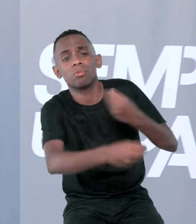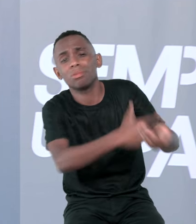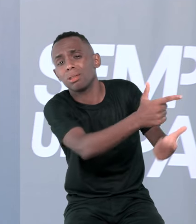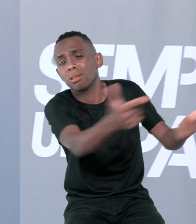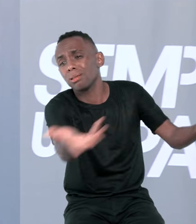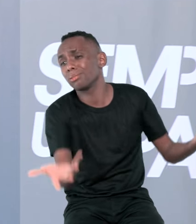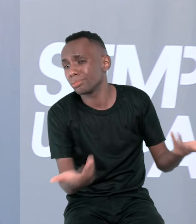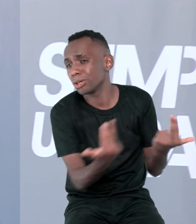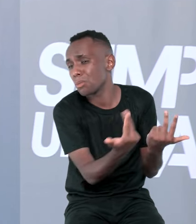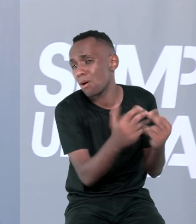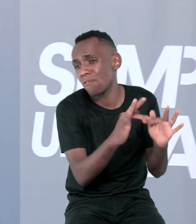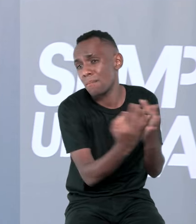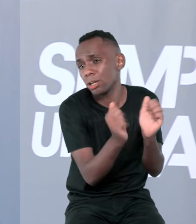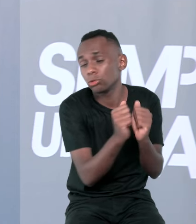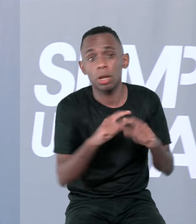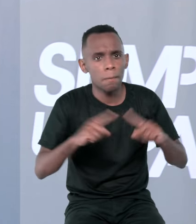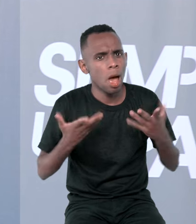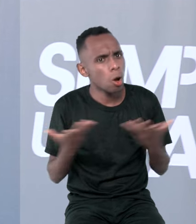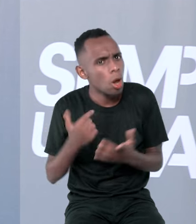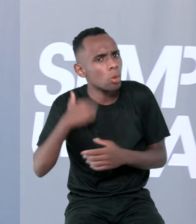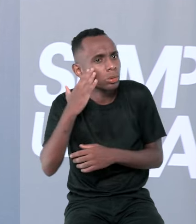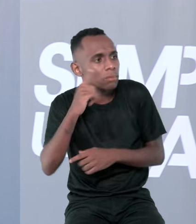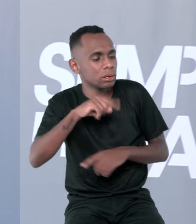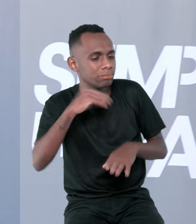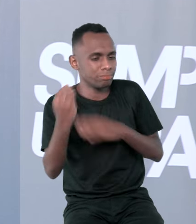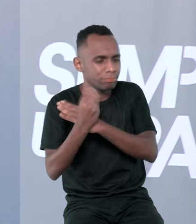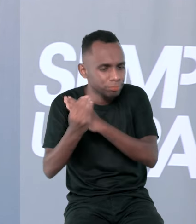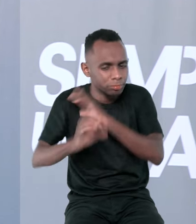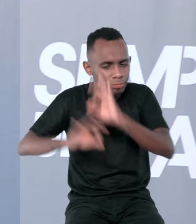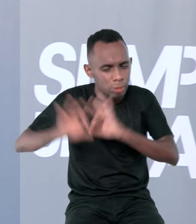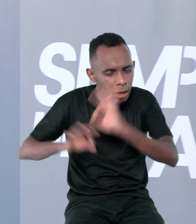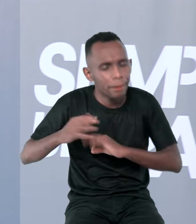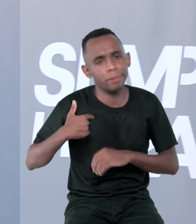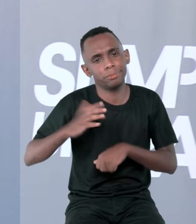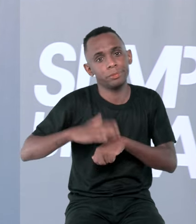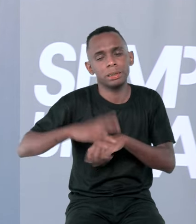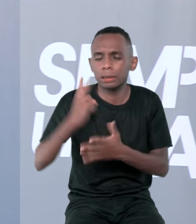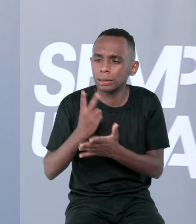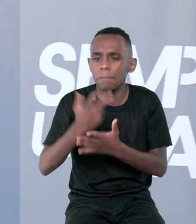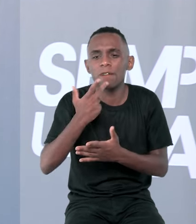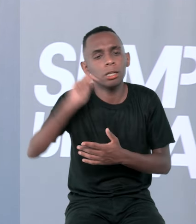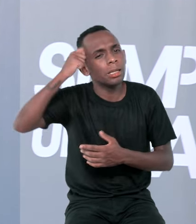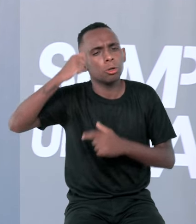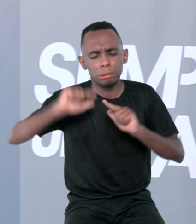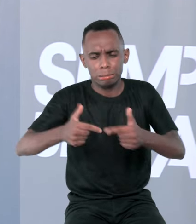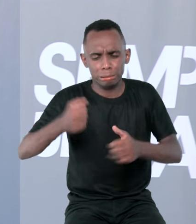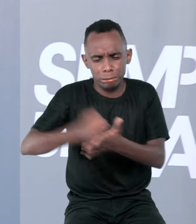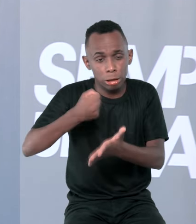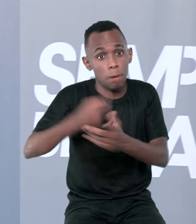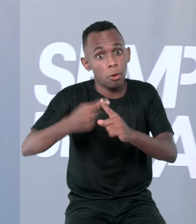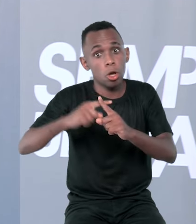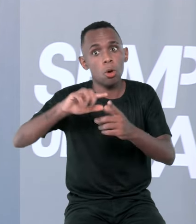pais. No entanto, agora eu sei que você estava me preparando. Você sempre dizia que os negros tinham de lutar, pois o mundo